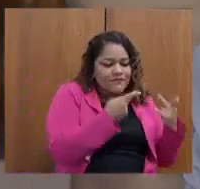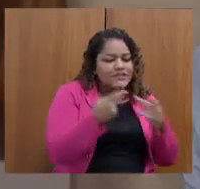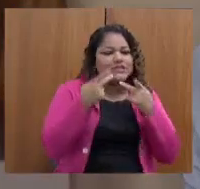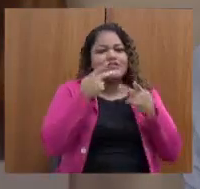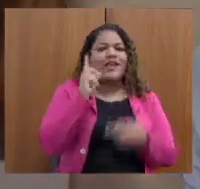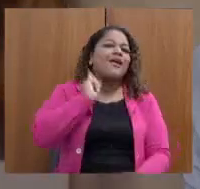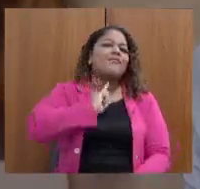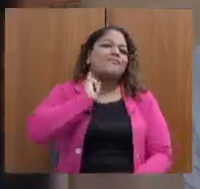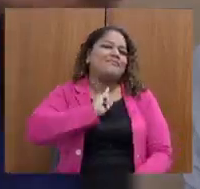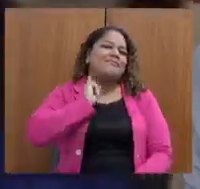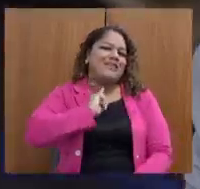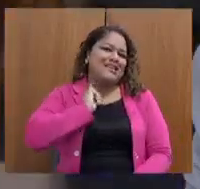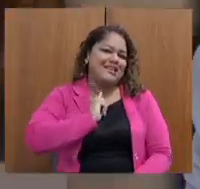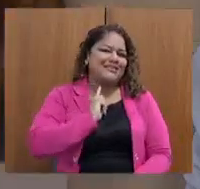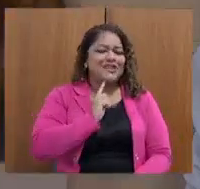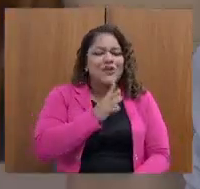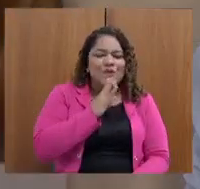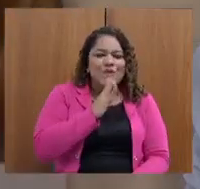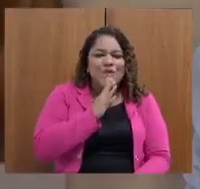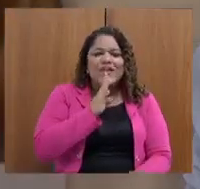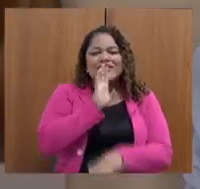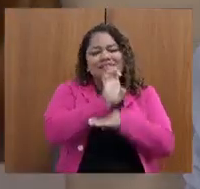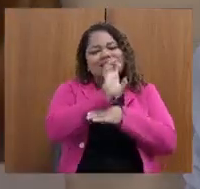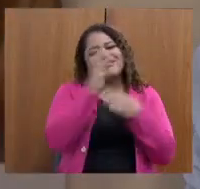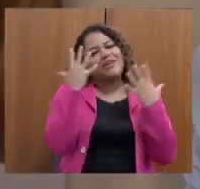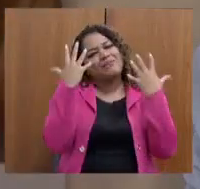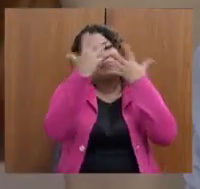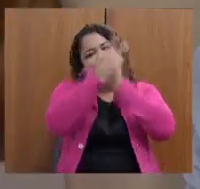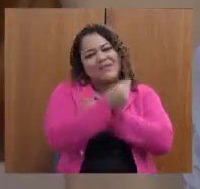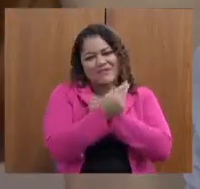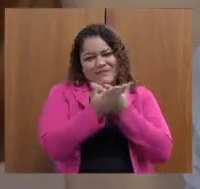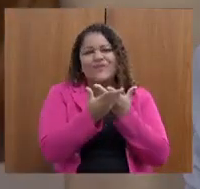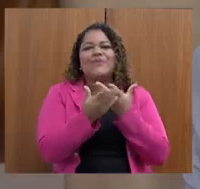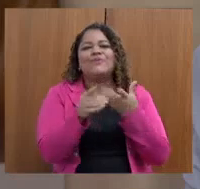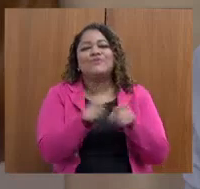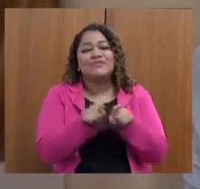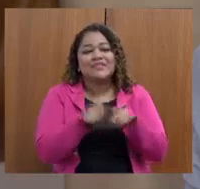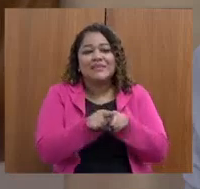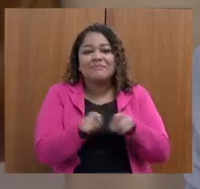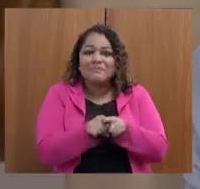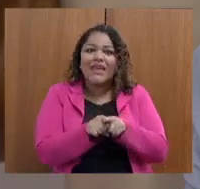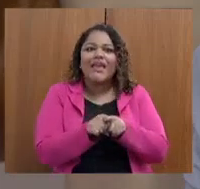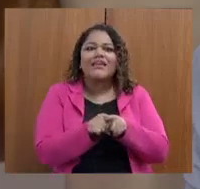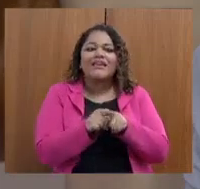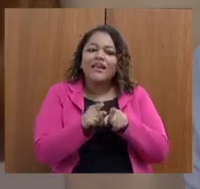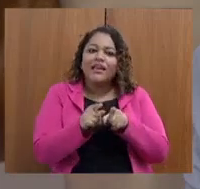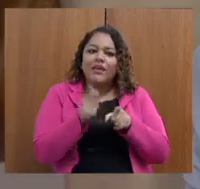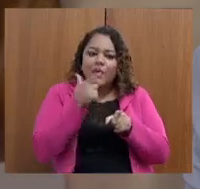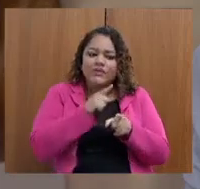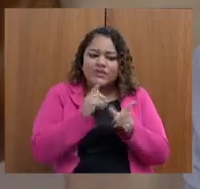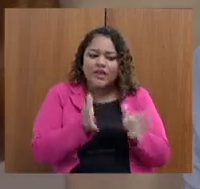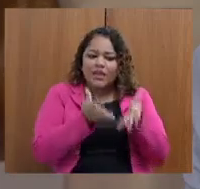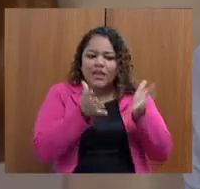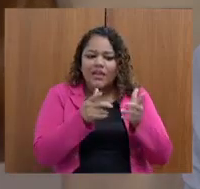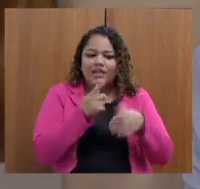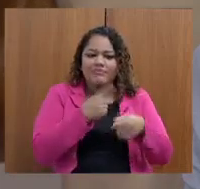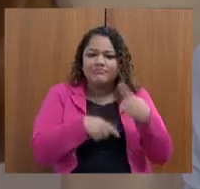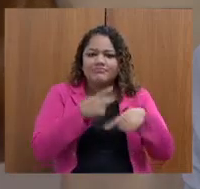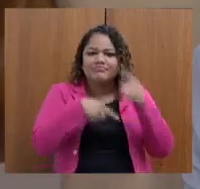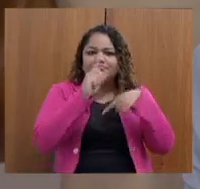Minas Gerais né conhecer esse estado maravilhoso aí e fazer ainda gerar ainda mais a nossa economia e